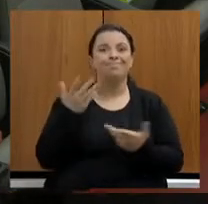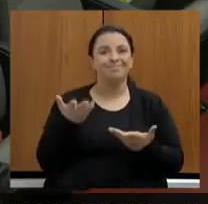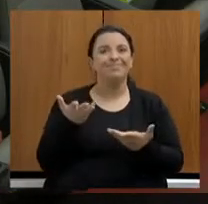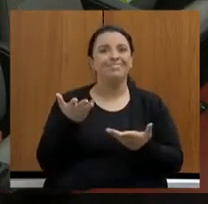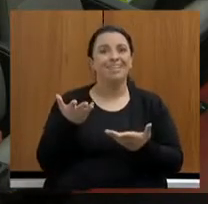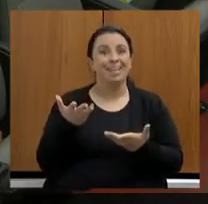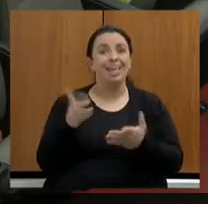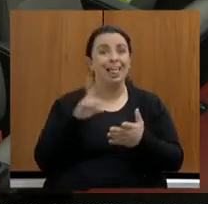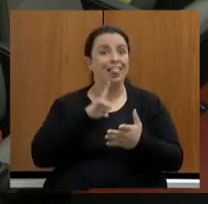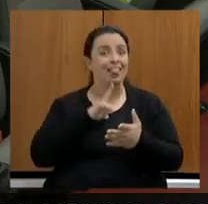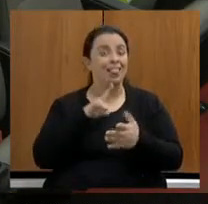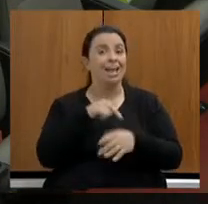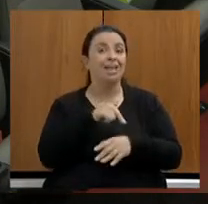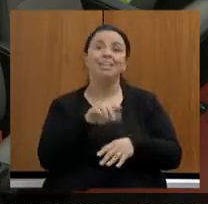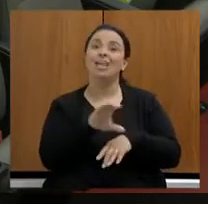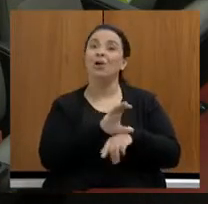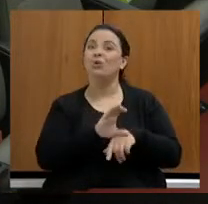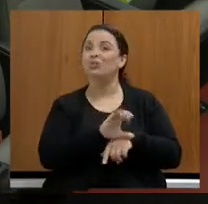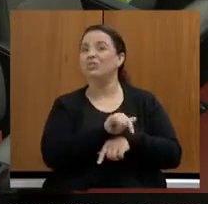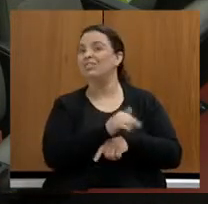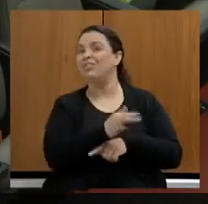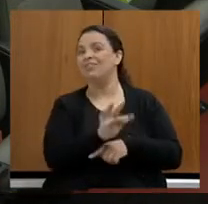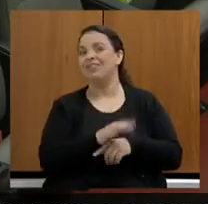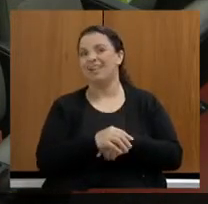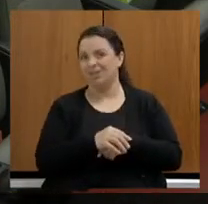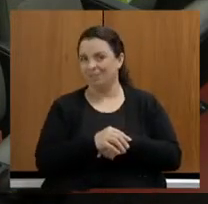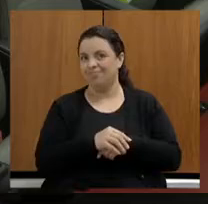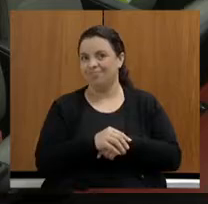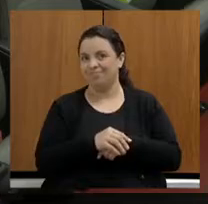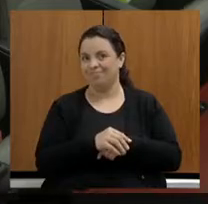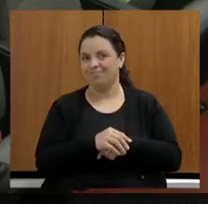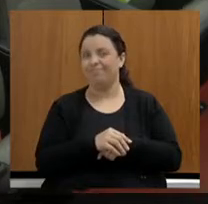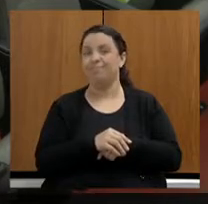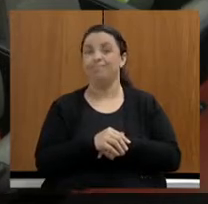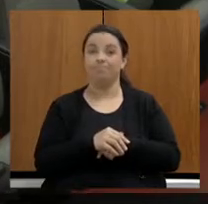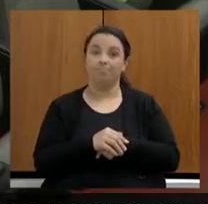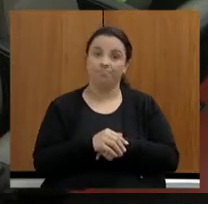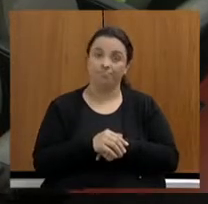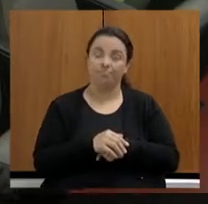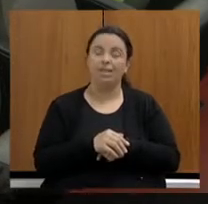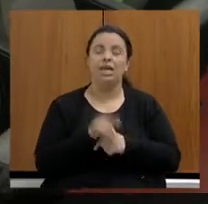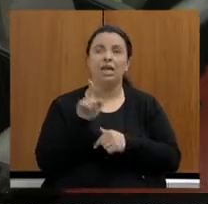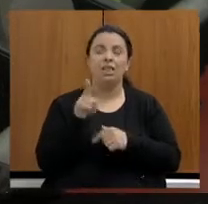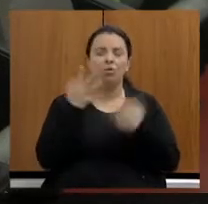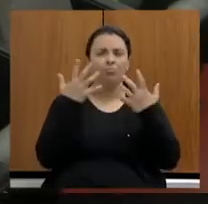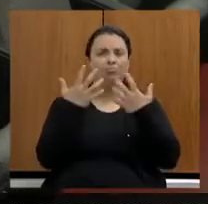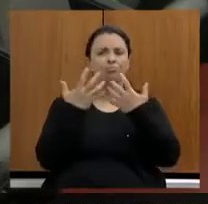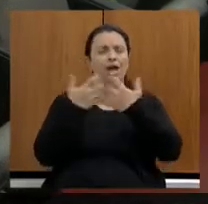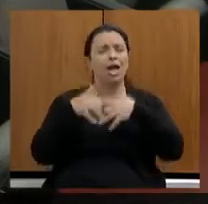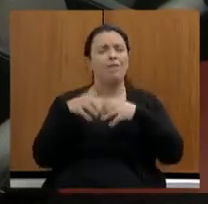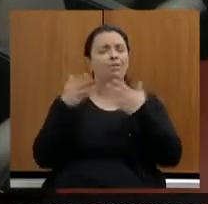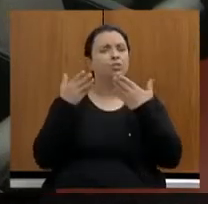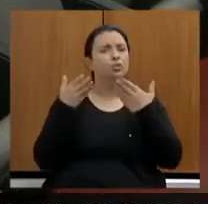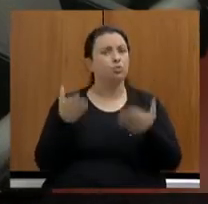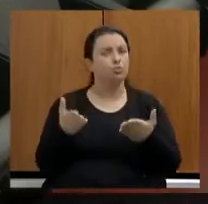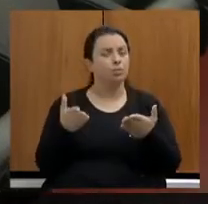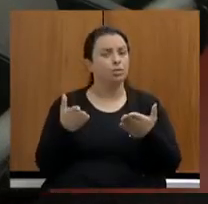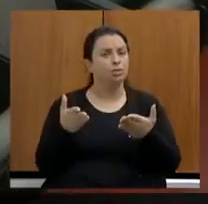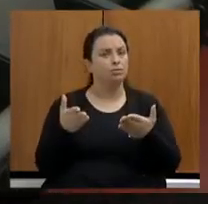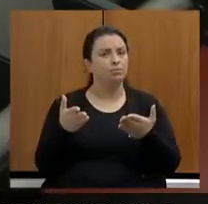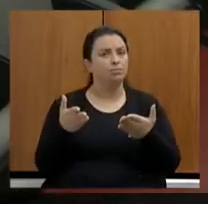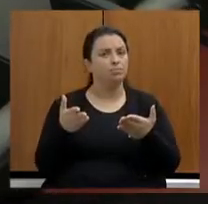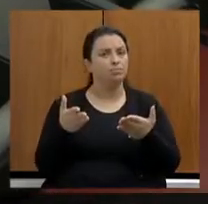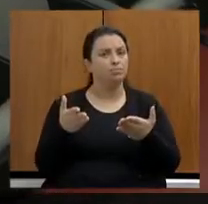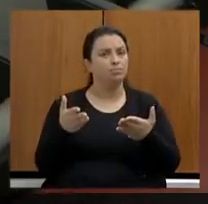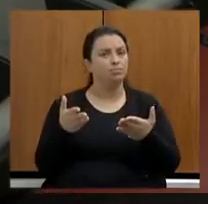na Constituição Federal I just apenas dessa reflexão secretária de que